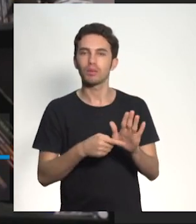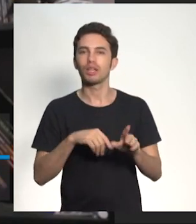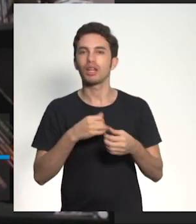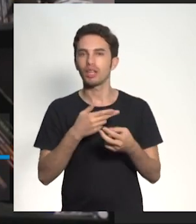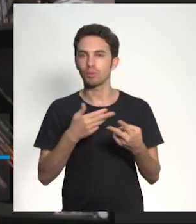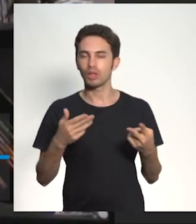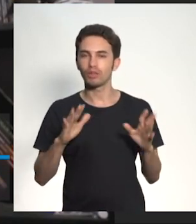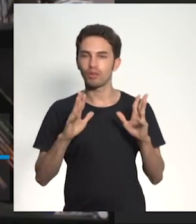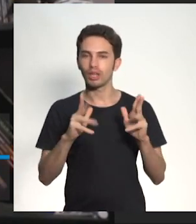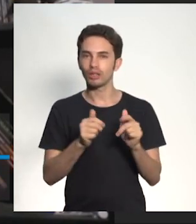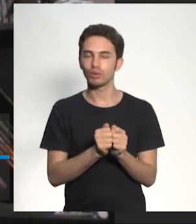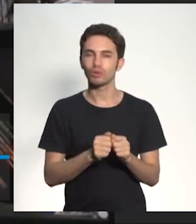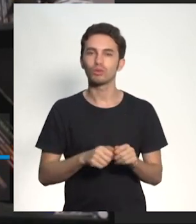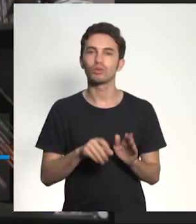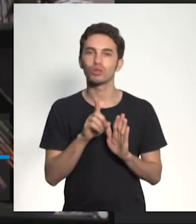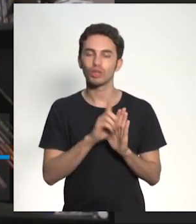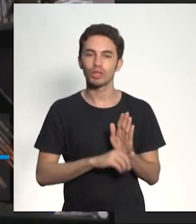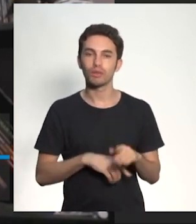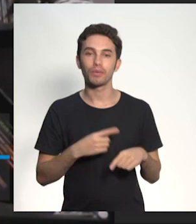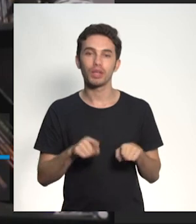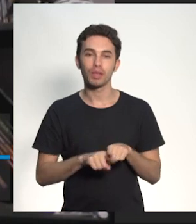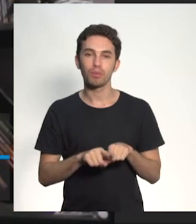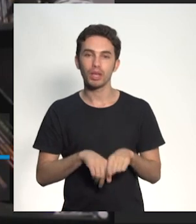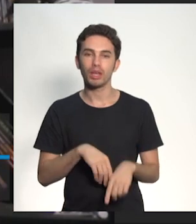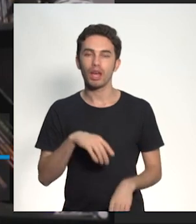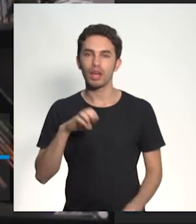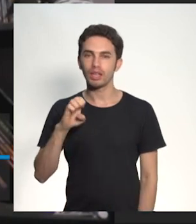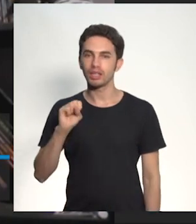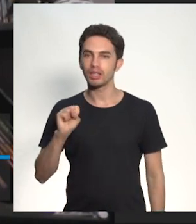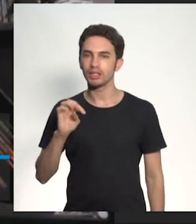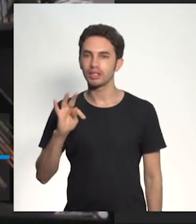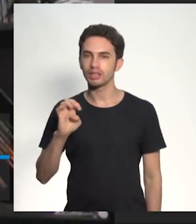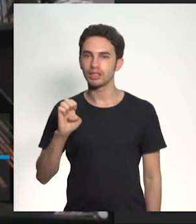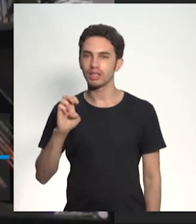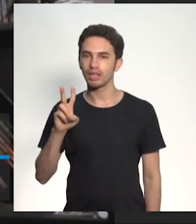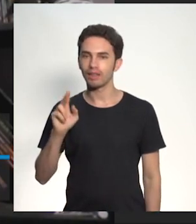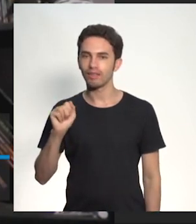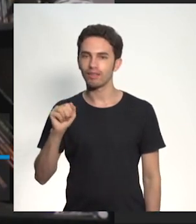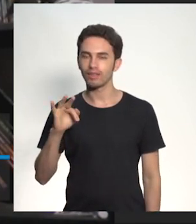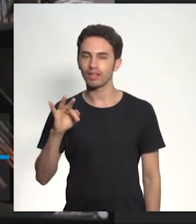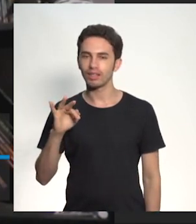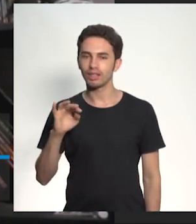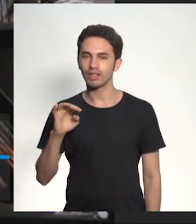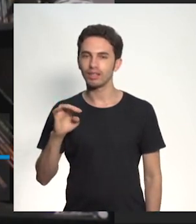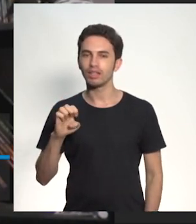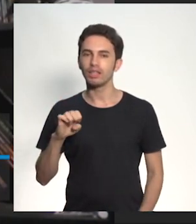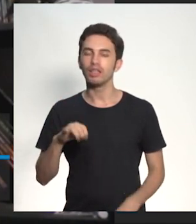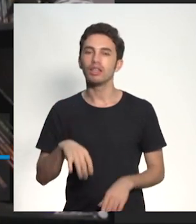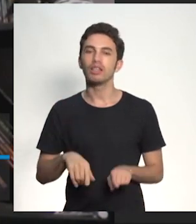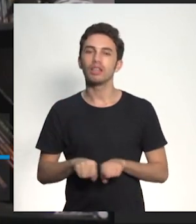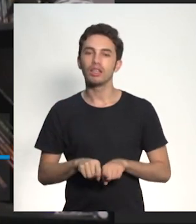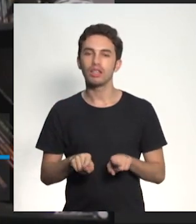de Arnaldo, né, os alunos do terceiro A, Stephanie Ricchielli, e da